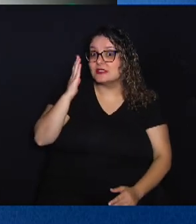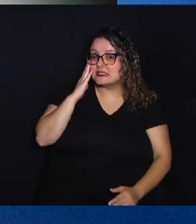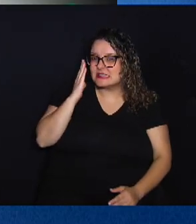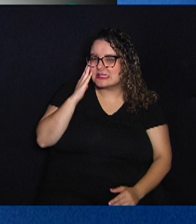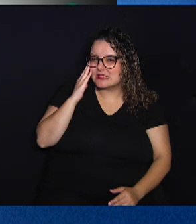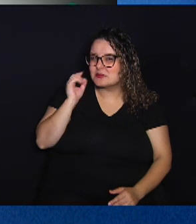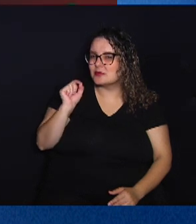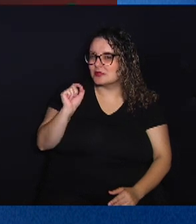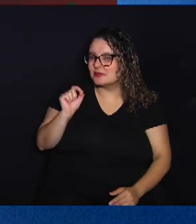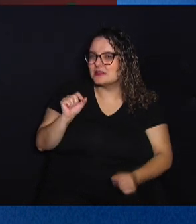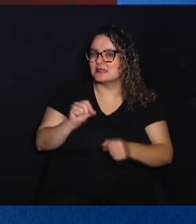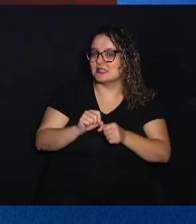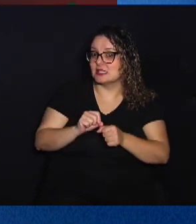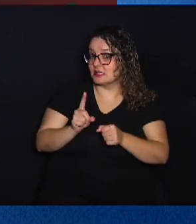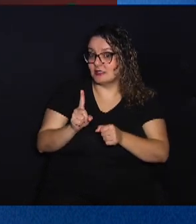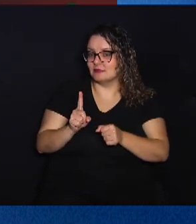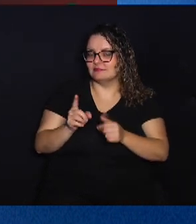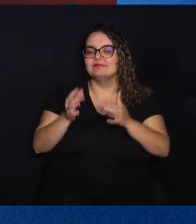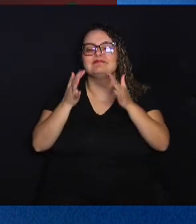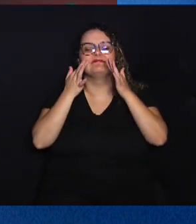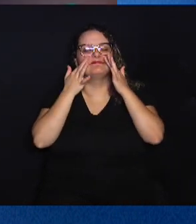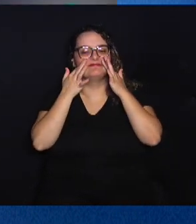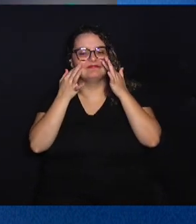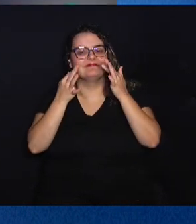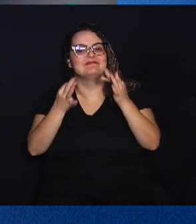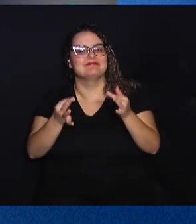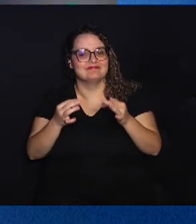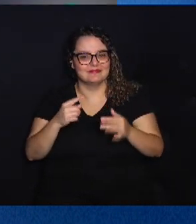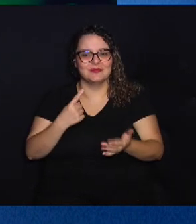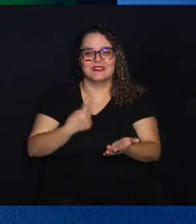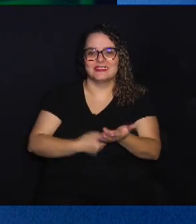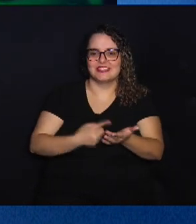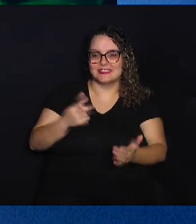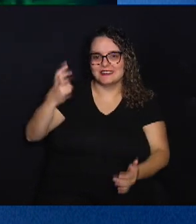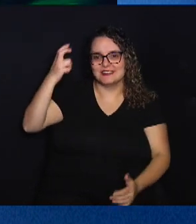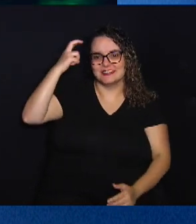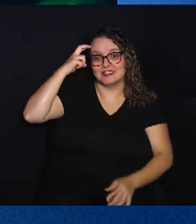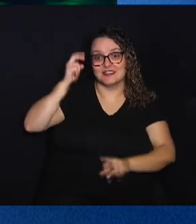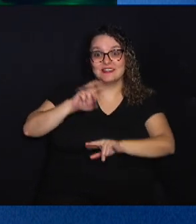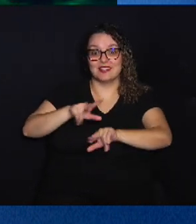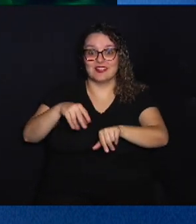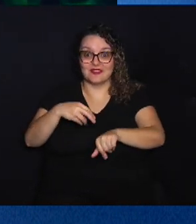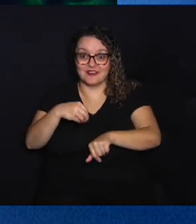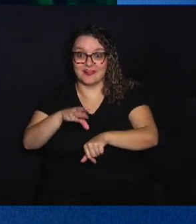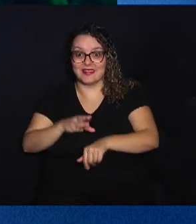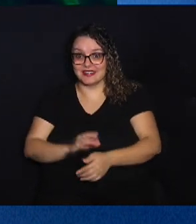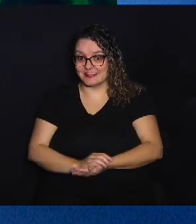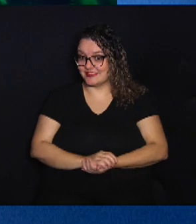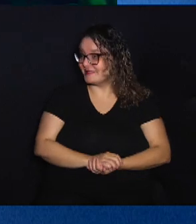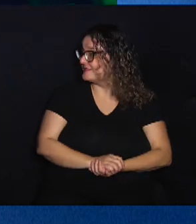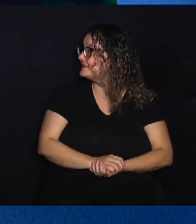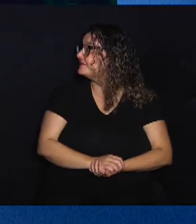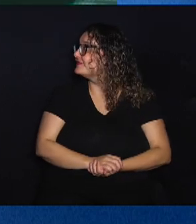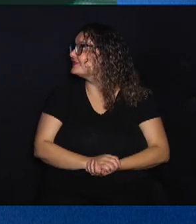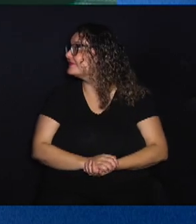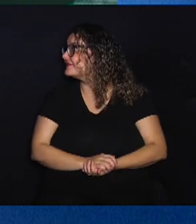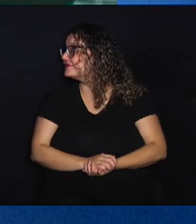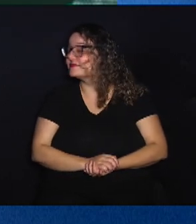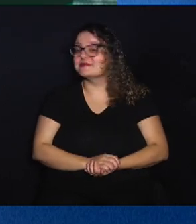dúvida do que fazer, preste atenção porque a agenda cultural tem muitas dicas. Ninguém pode